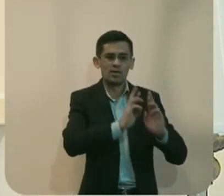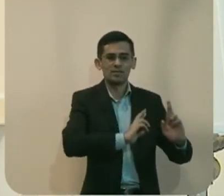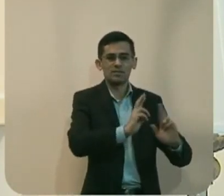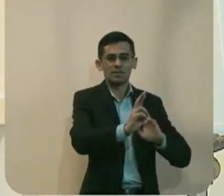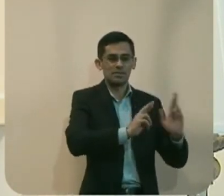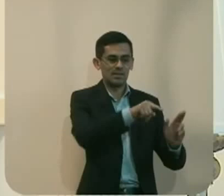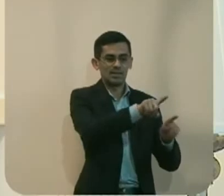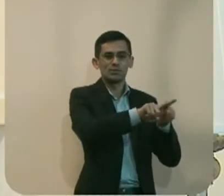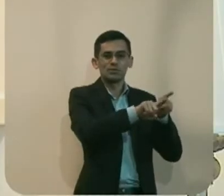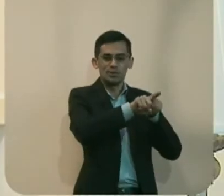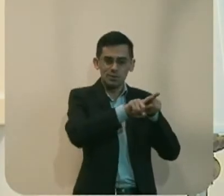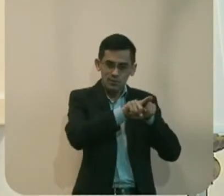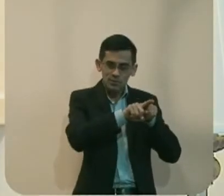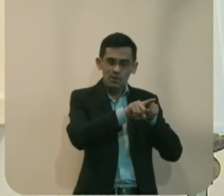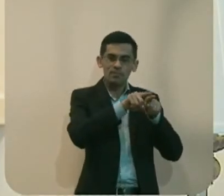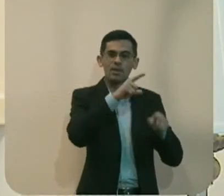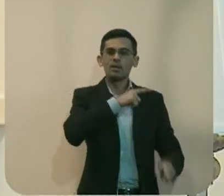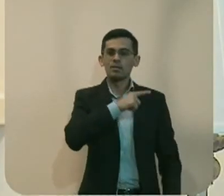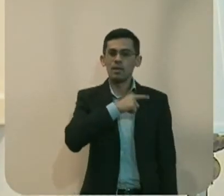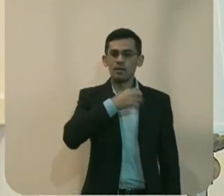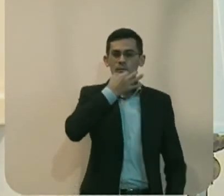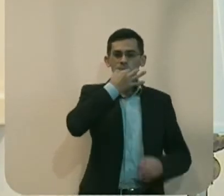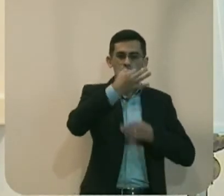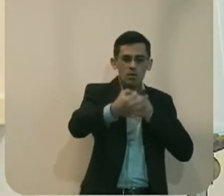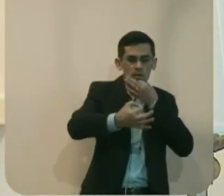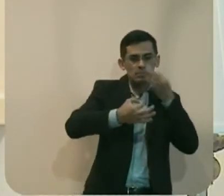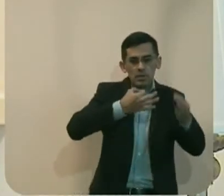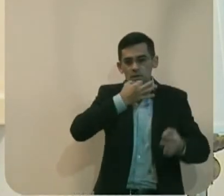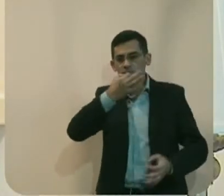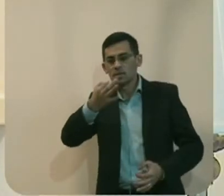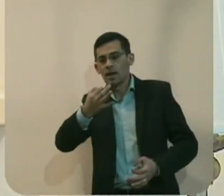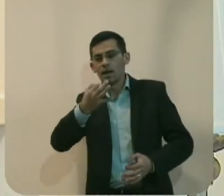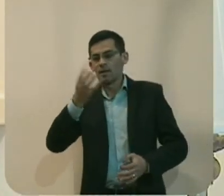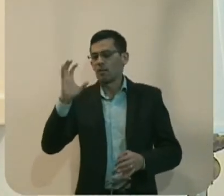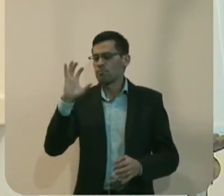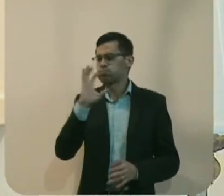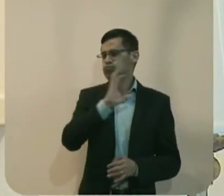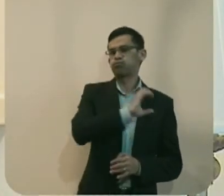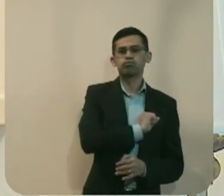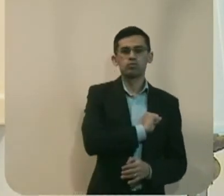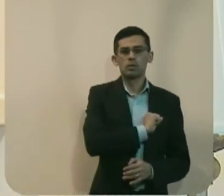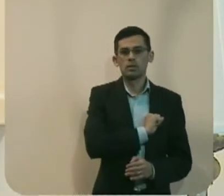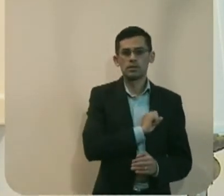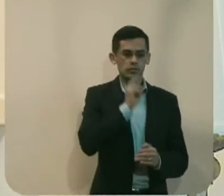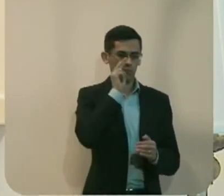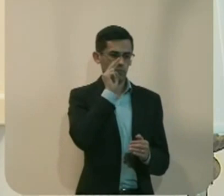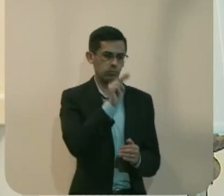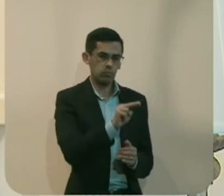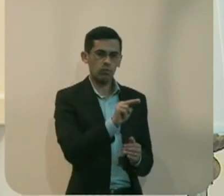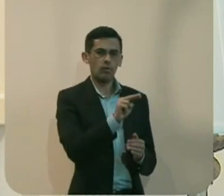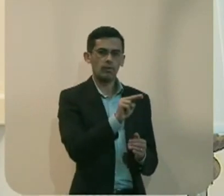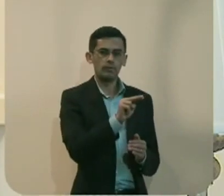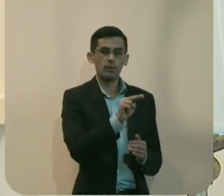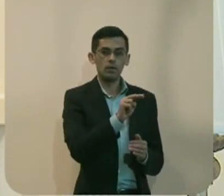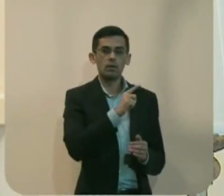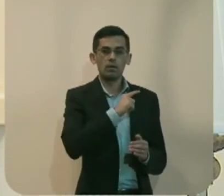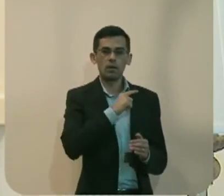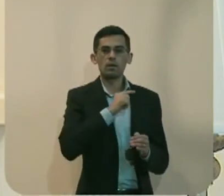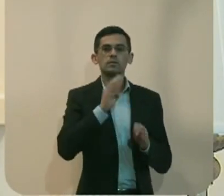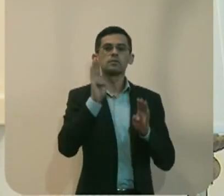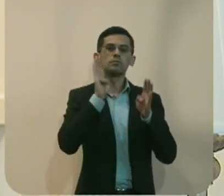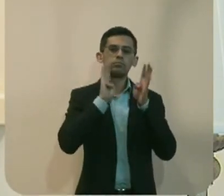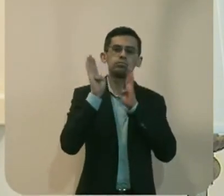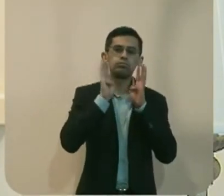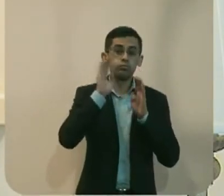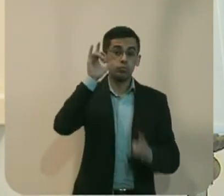irmãos. Haviam lá algumas opiniões apaixonadas. E se você olhar, né, a gente vai encontrar nas mídias